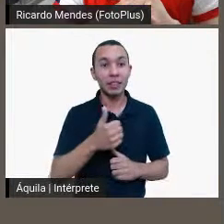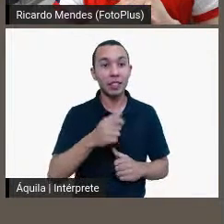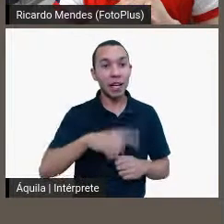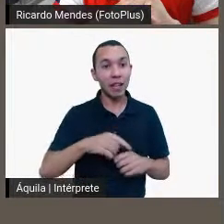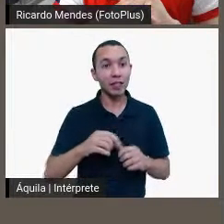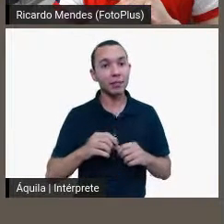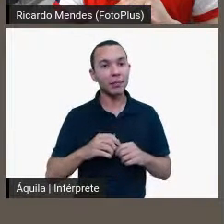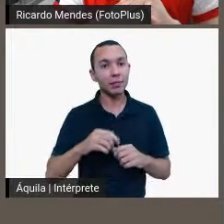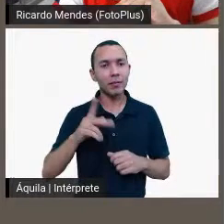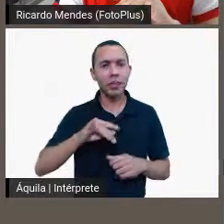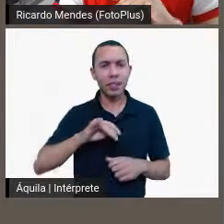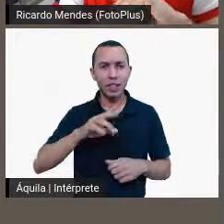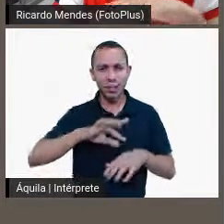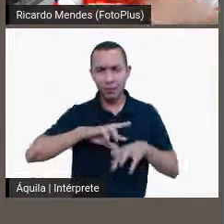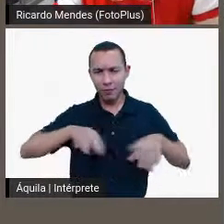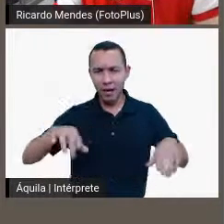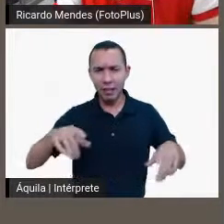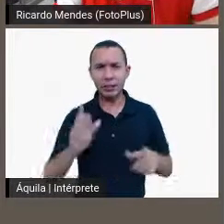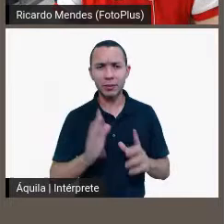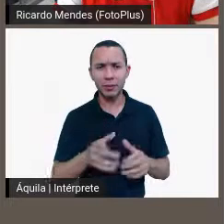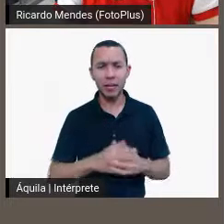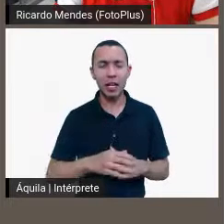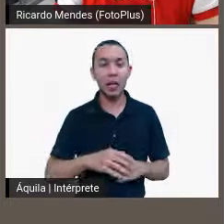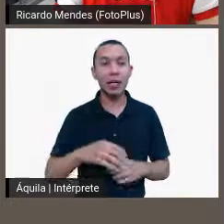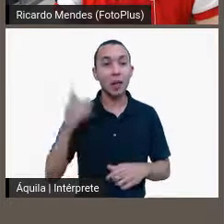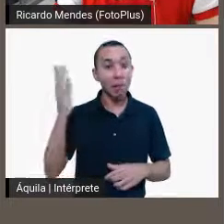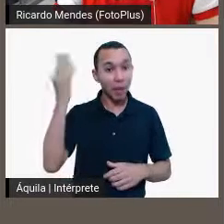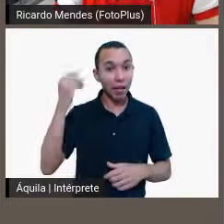iniciativa oficial em diversas instâncias da ditadura